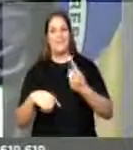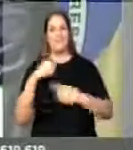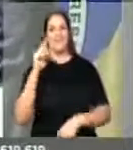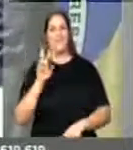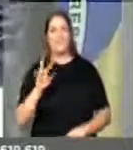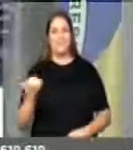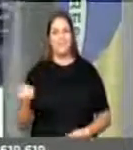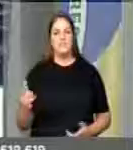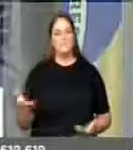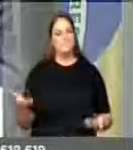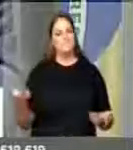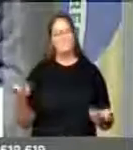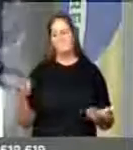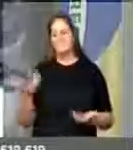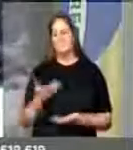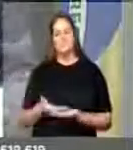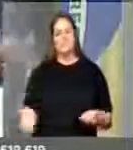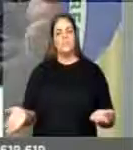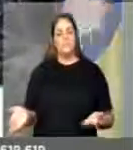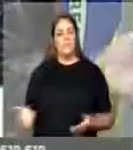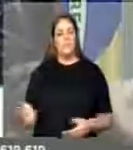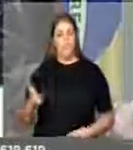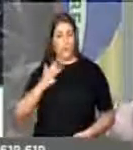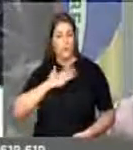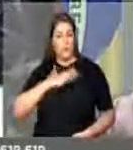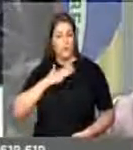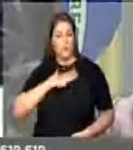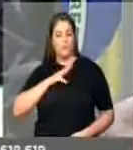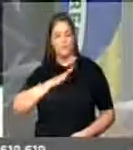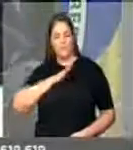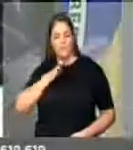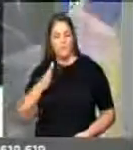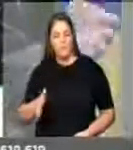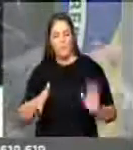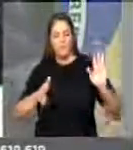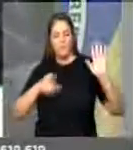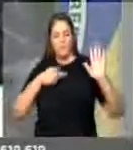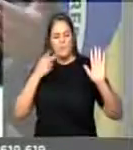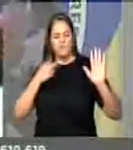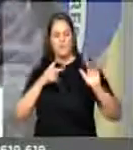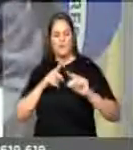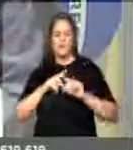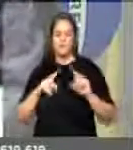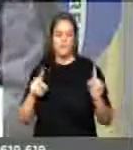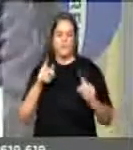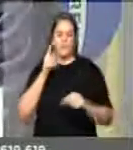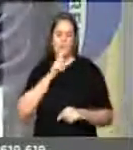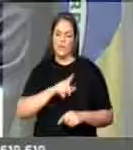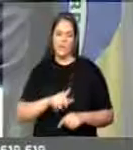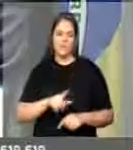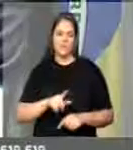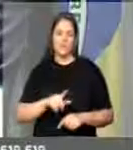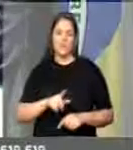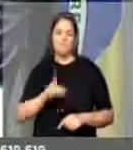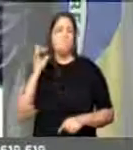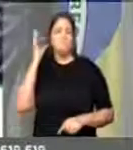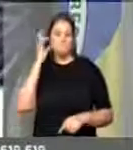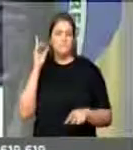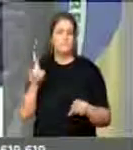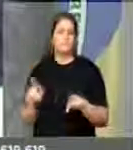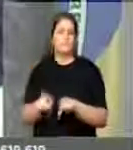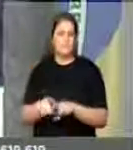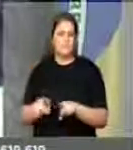que vinha e ia a Pernambuco, e a gente assistiu a mesma coisa, o presidente Lula e a presidente Dilma fazer